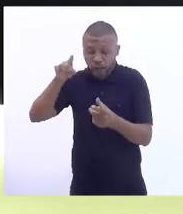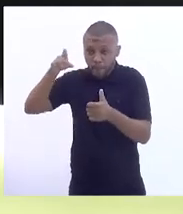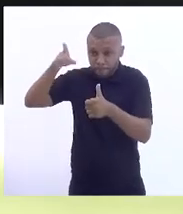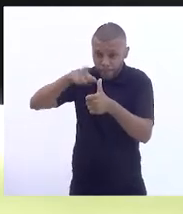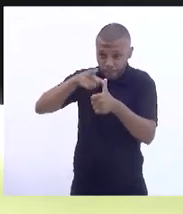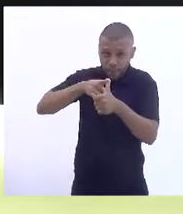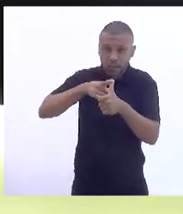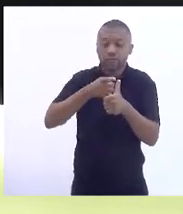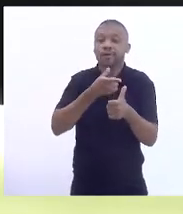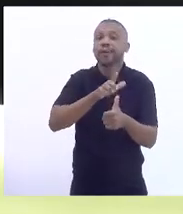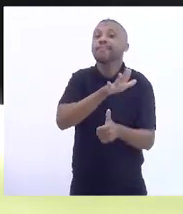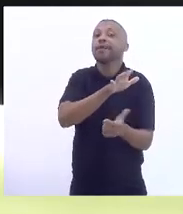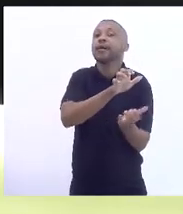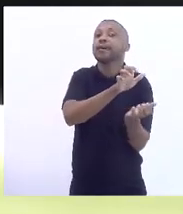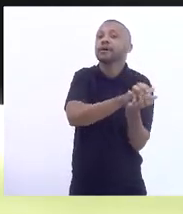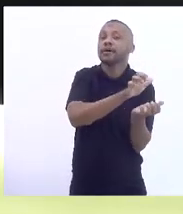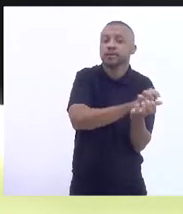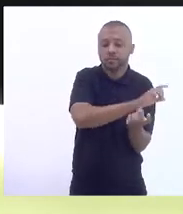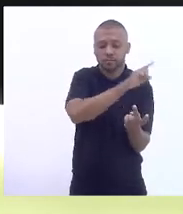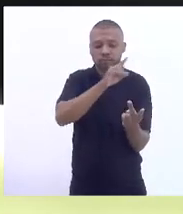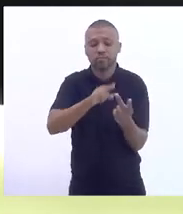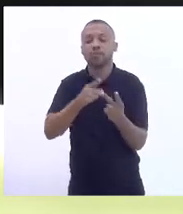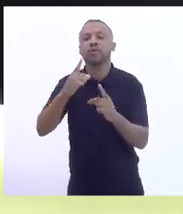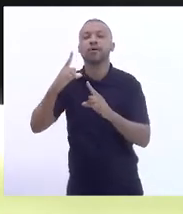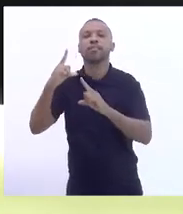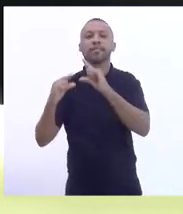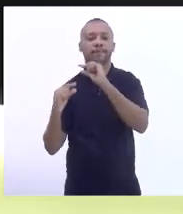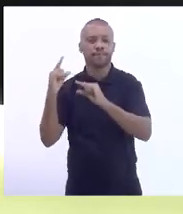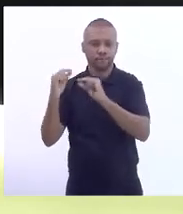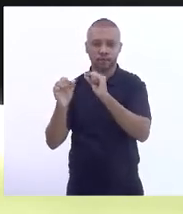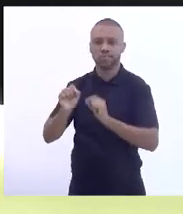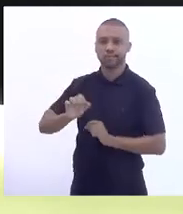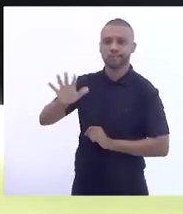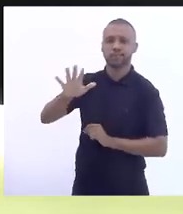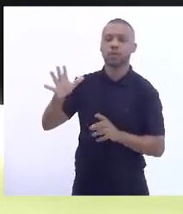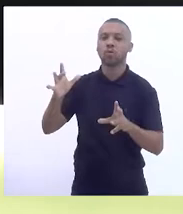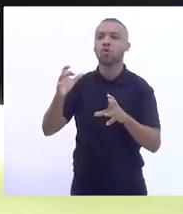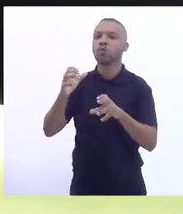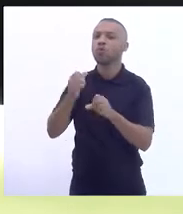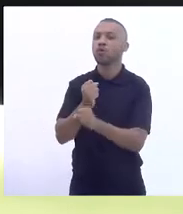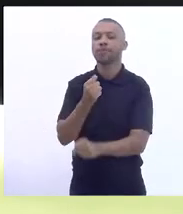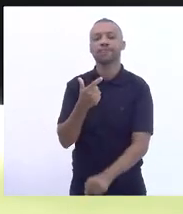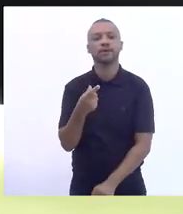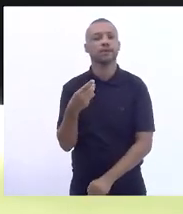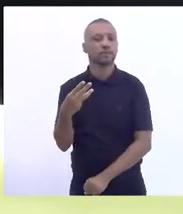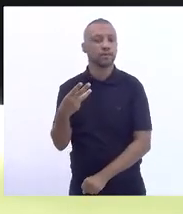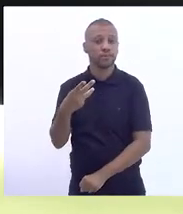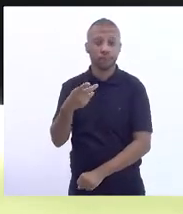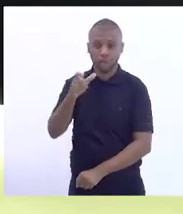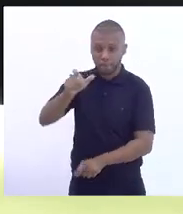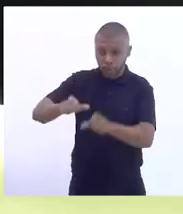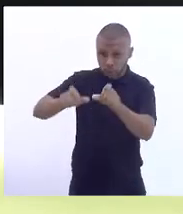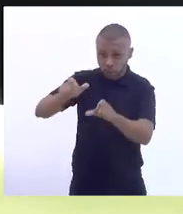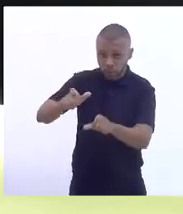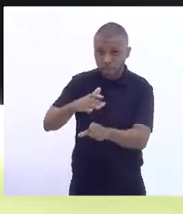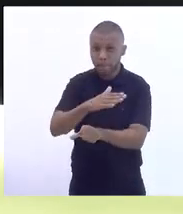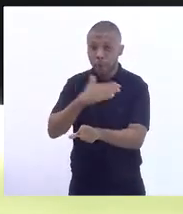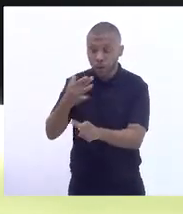que aconteceu ali na Vila Cruzeiro né que deixou 23 pessoas oficialmente